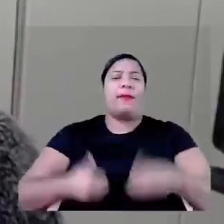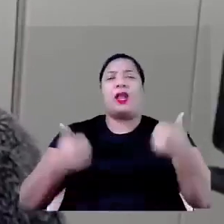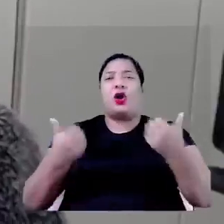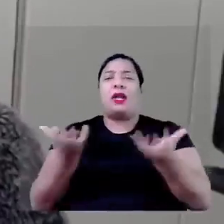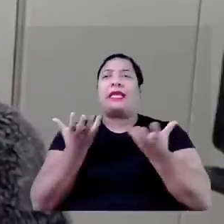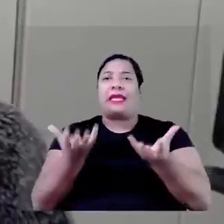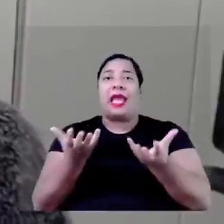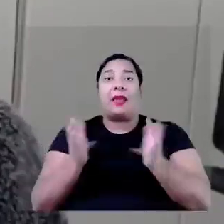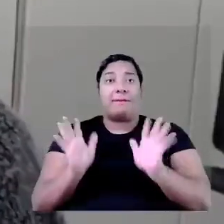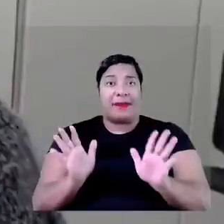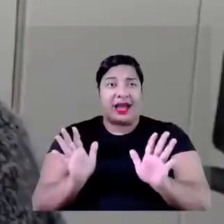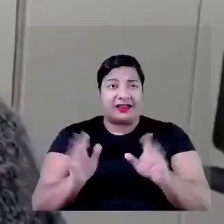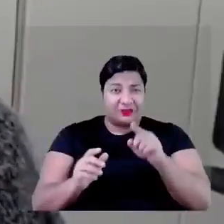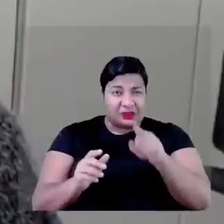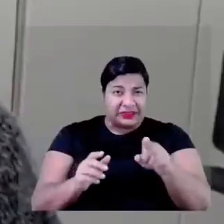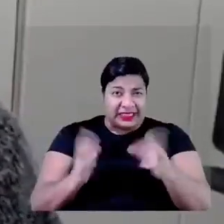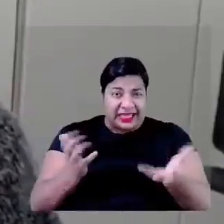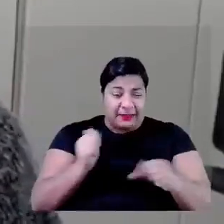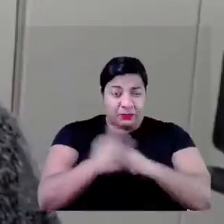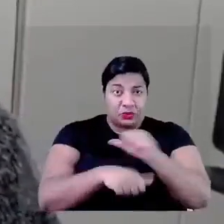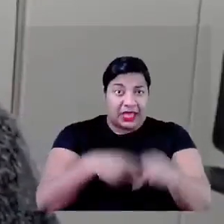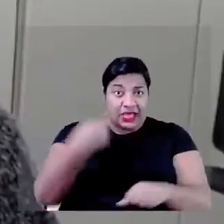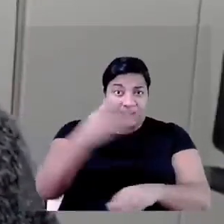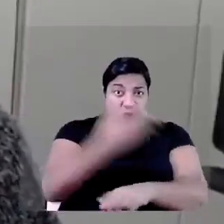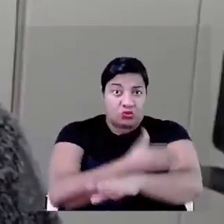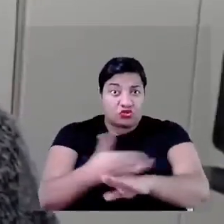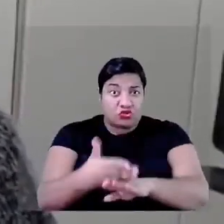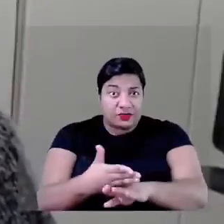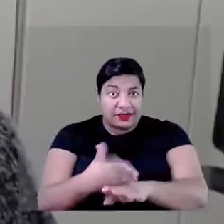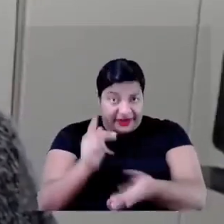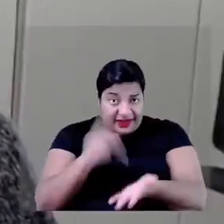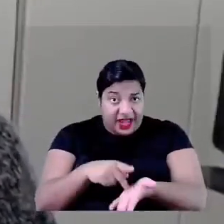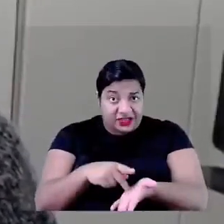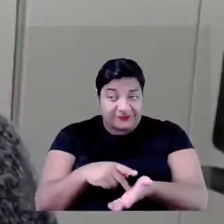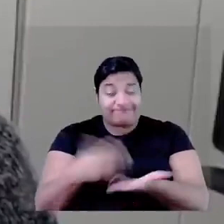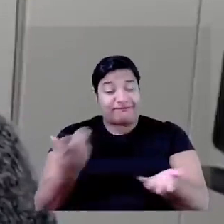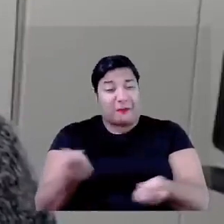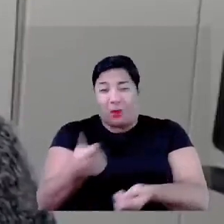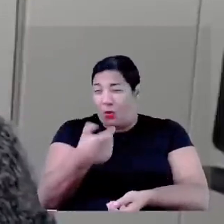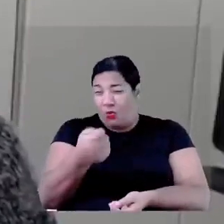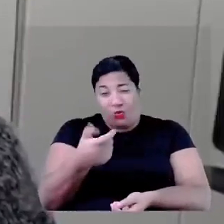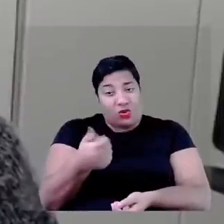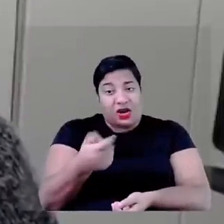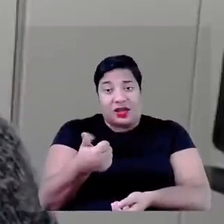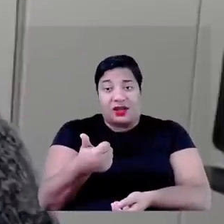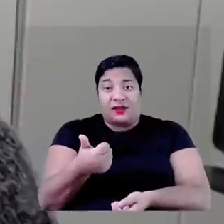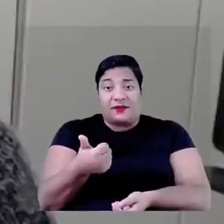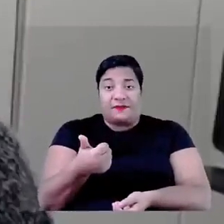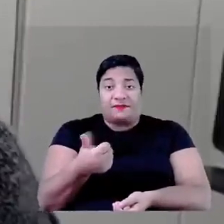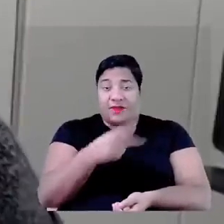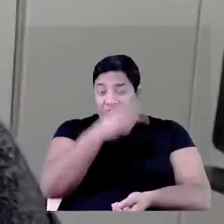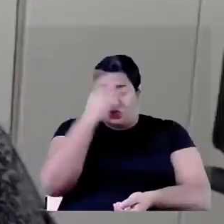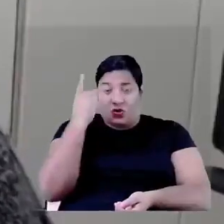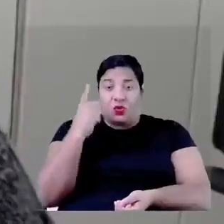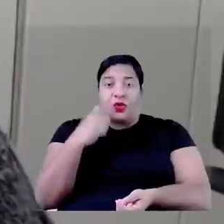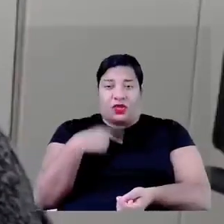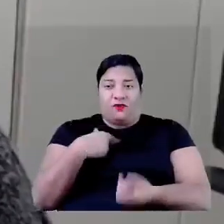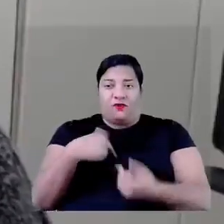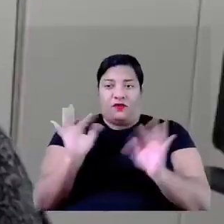dispostas a mudar seus hábitos para que isso realmente aconteça. E aí eu volto a lembrar, só para já encerrando a minha